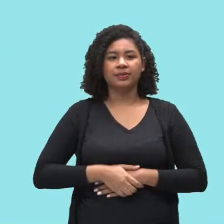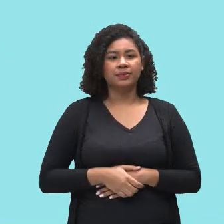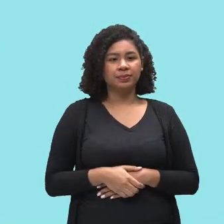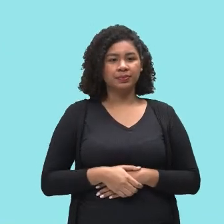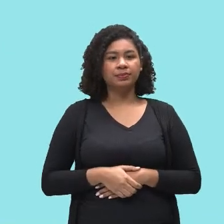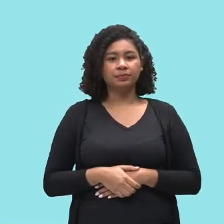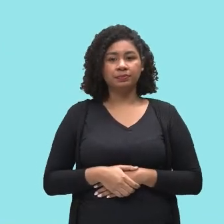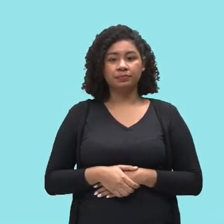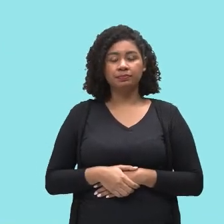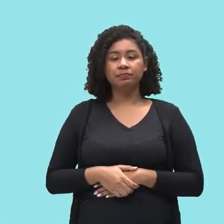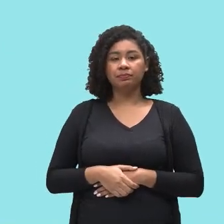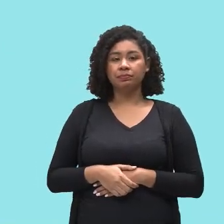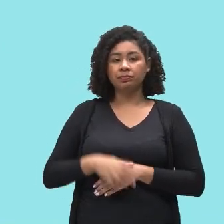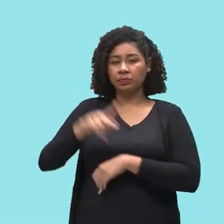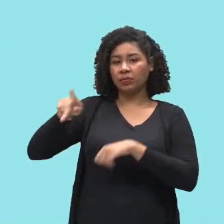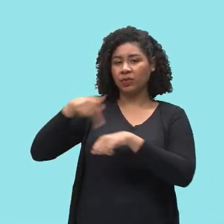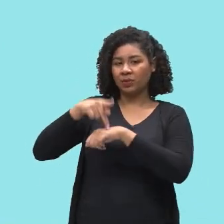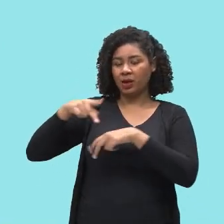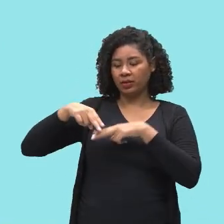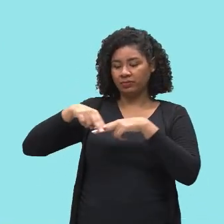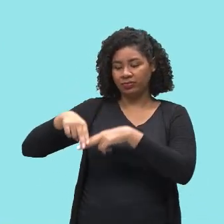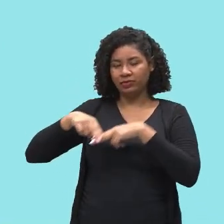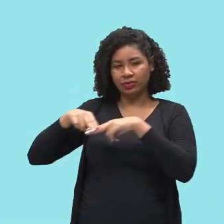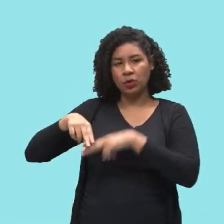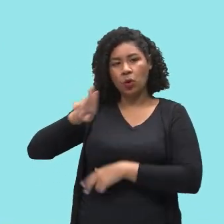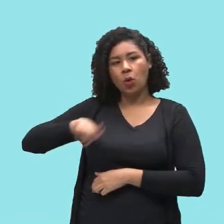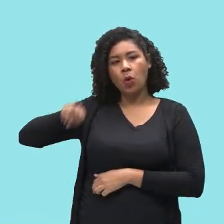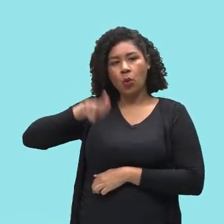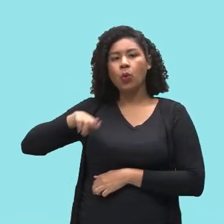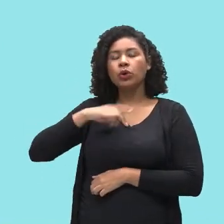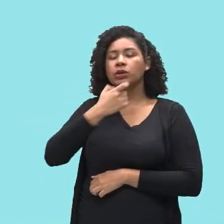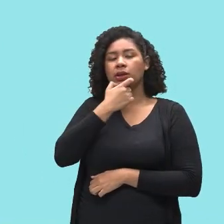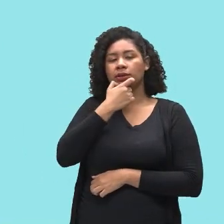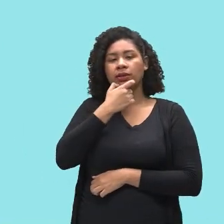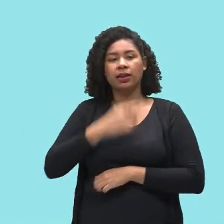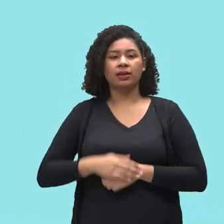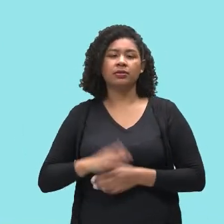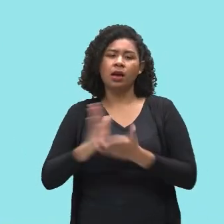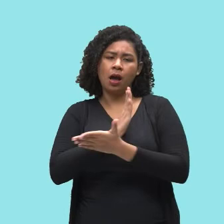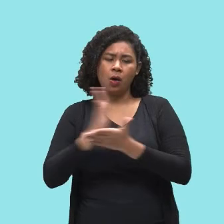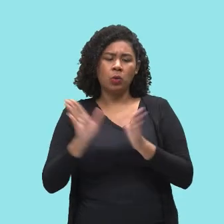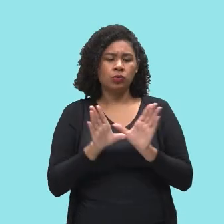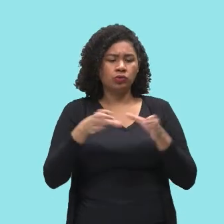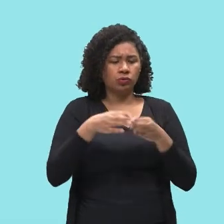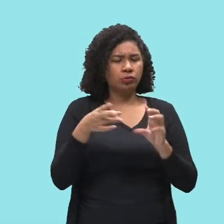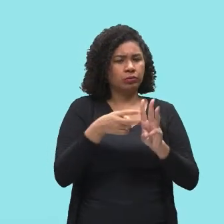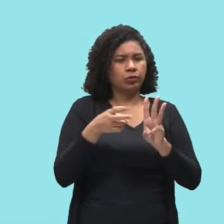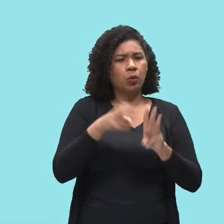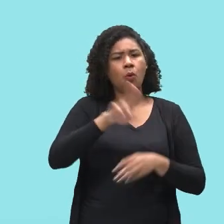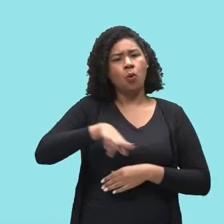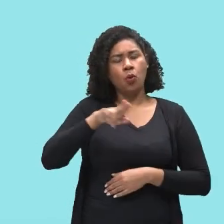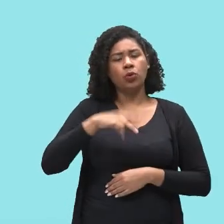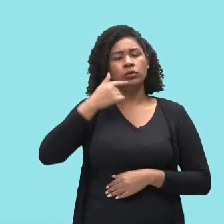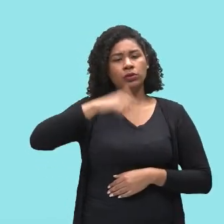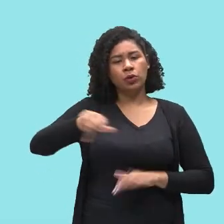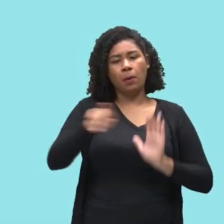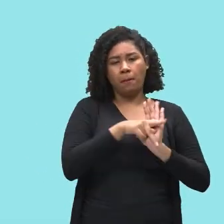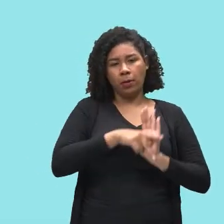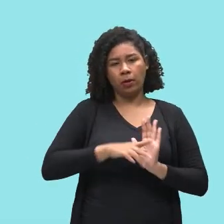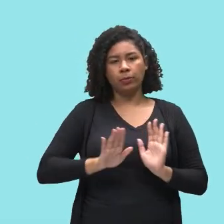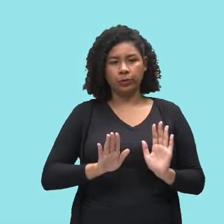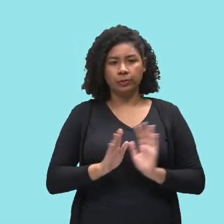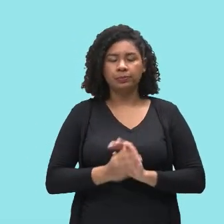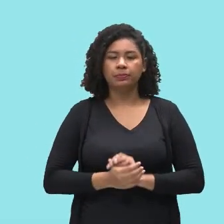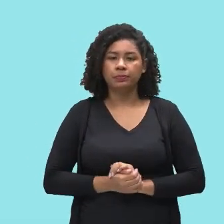A Nova Zelândia tem como língua oficial o inglês, e adicionalmente algumas tribos falam línguas nativas, como o Maori. Uma